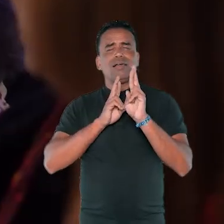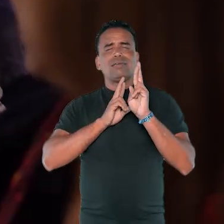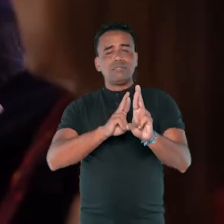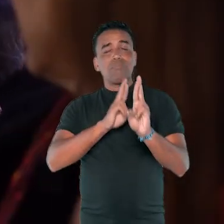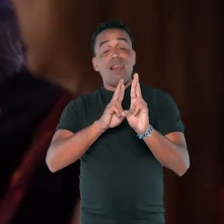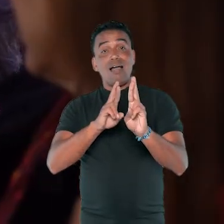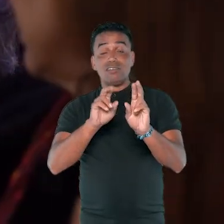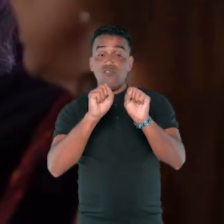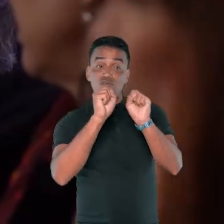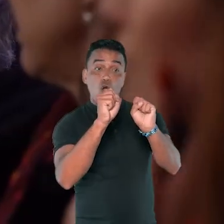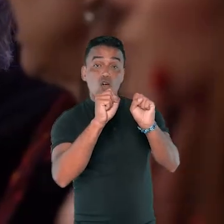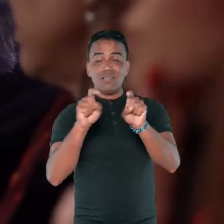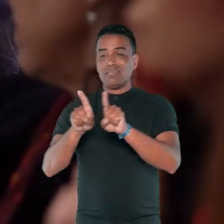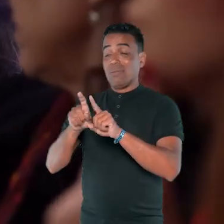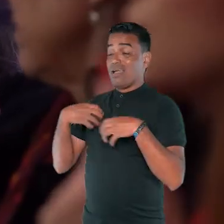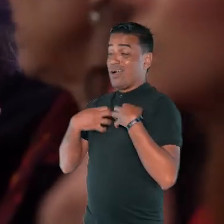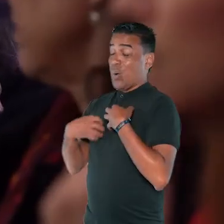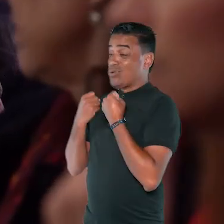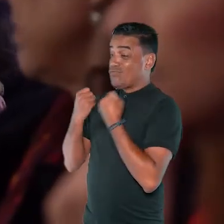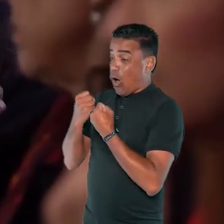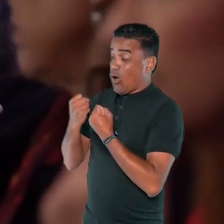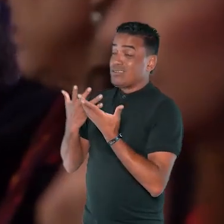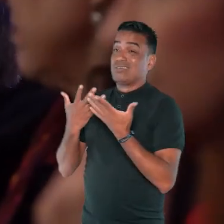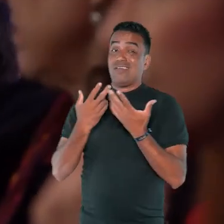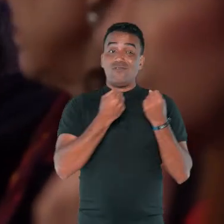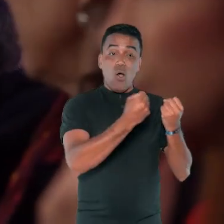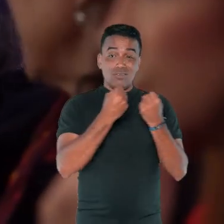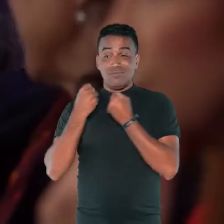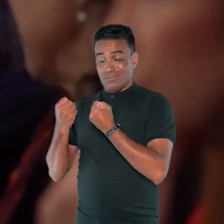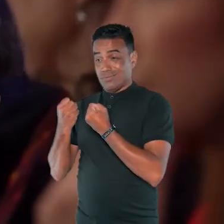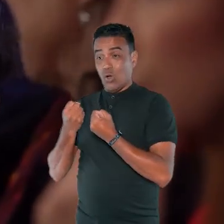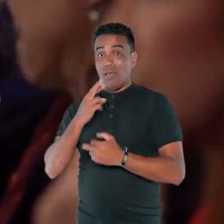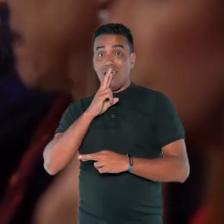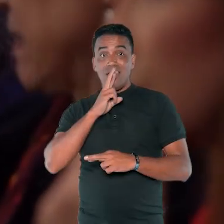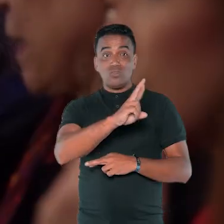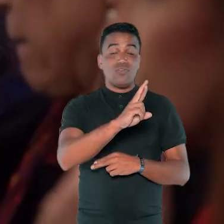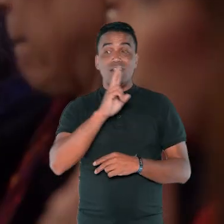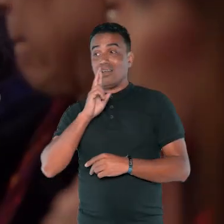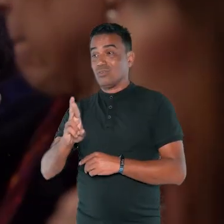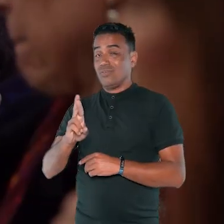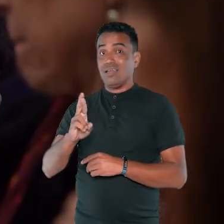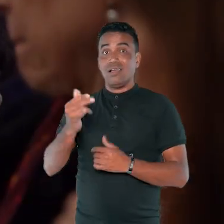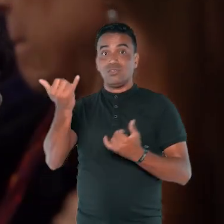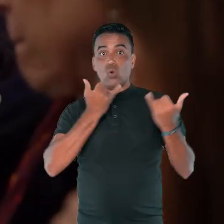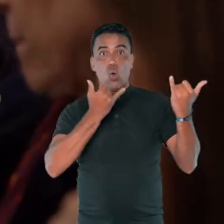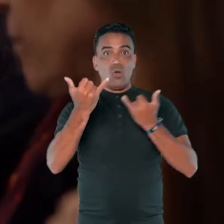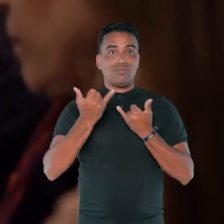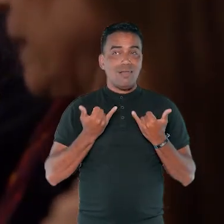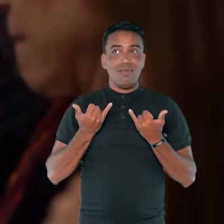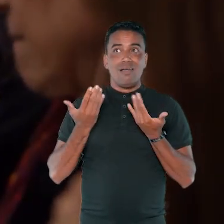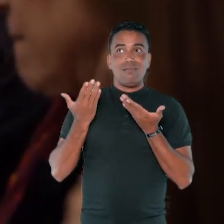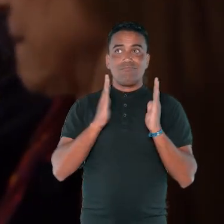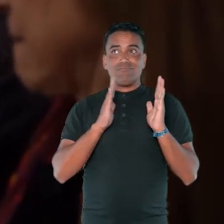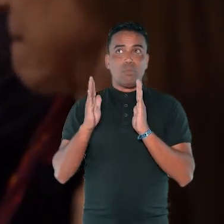na potência dessa angústia, né? Como é que ele resolveria e ele nos contaria esse